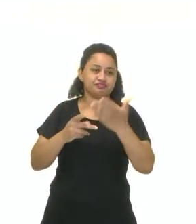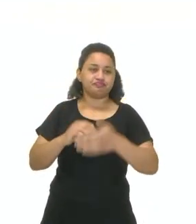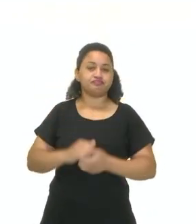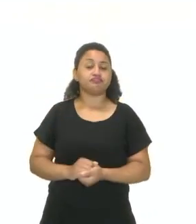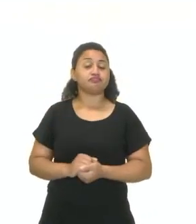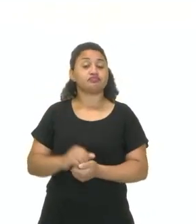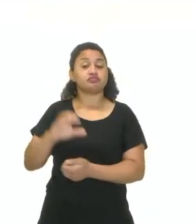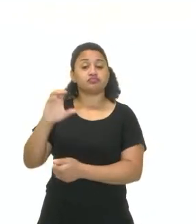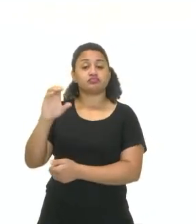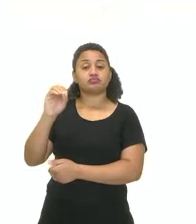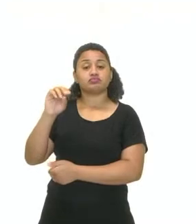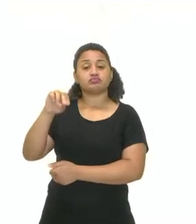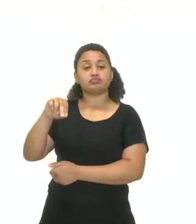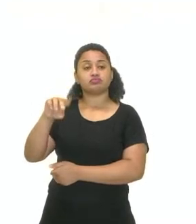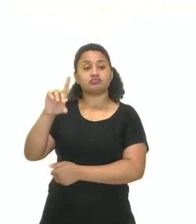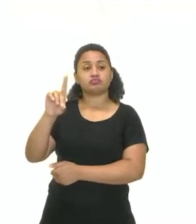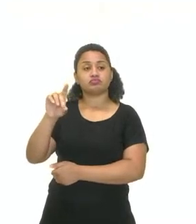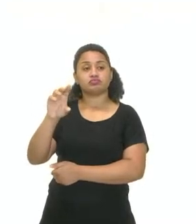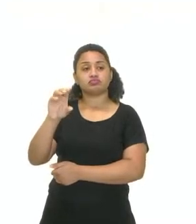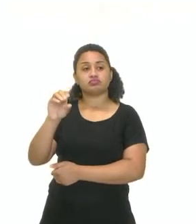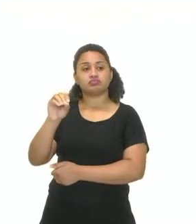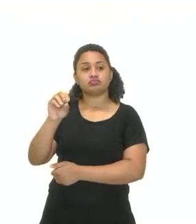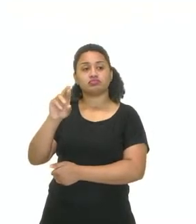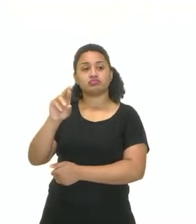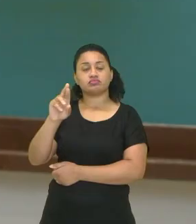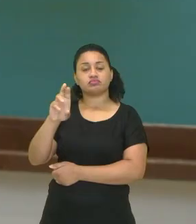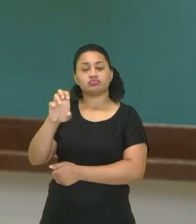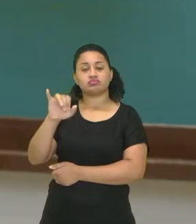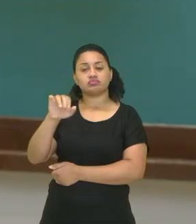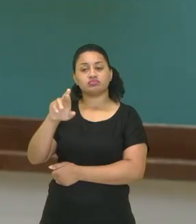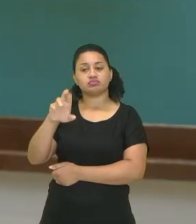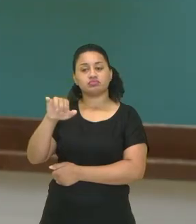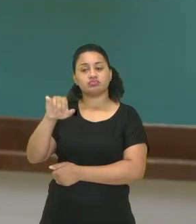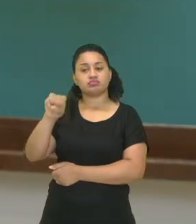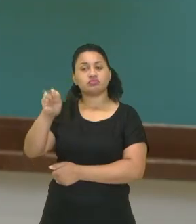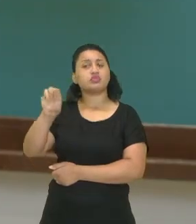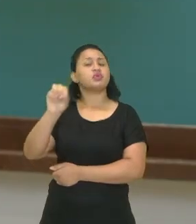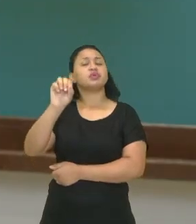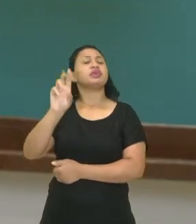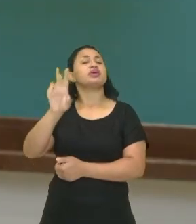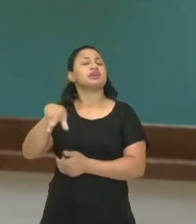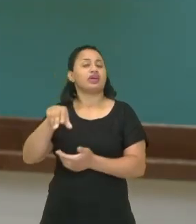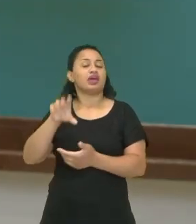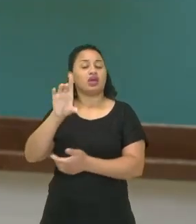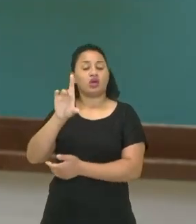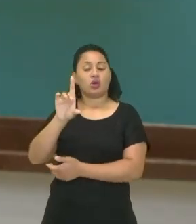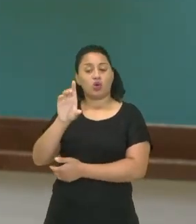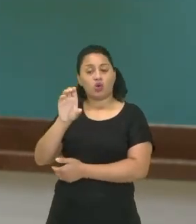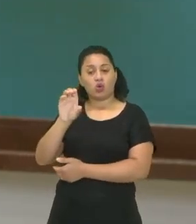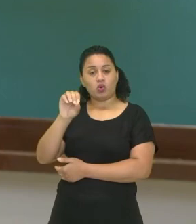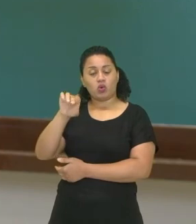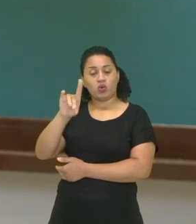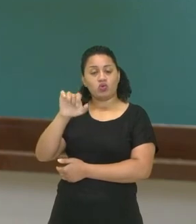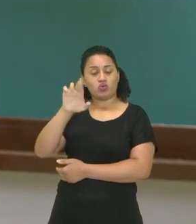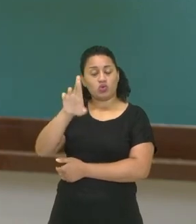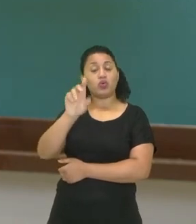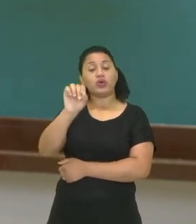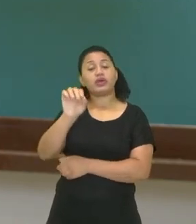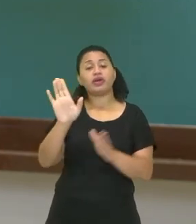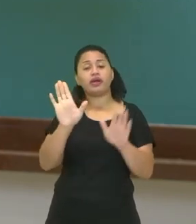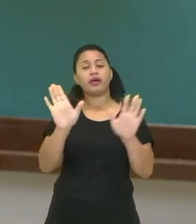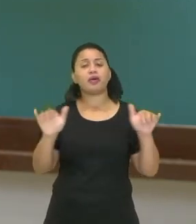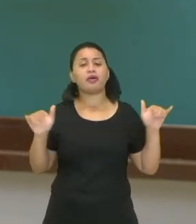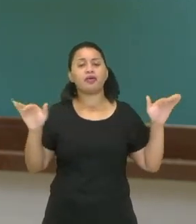condorerismo, condor, é um pássaro gigante, né, que simboliza a liberdade.